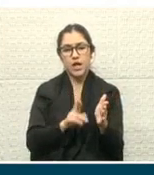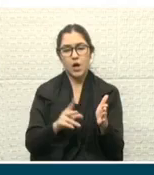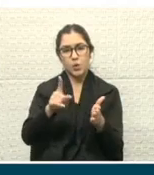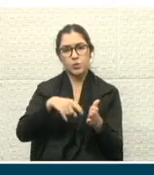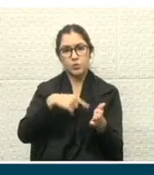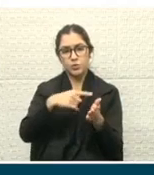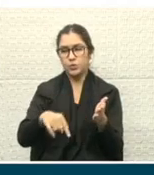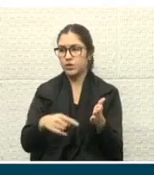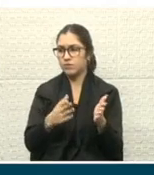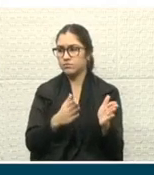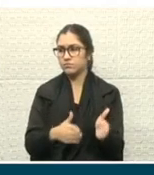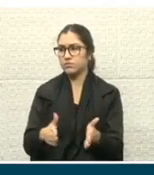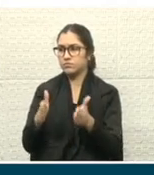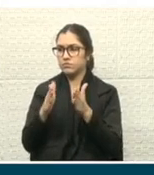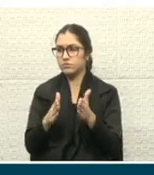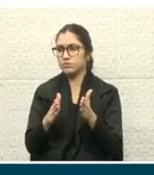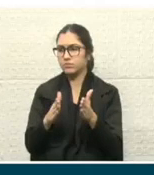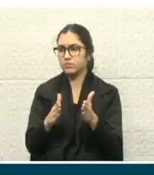nula,